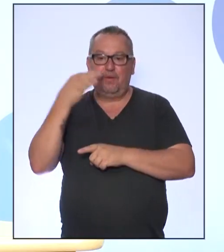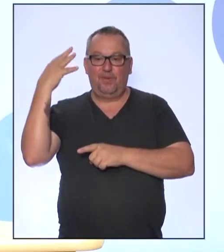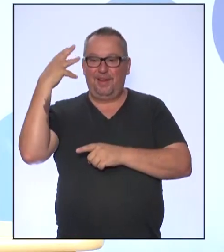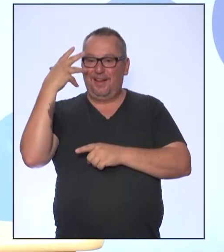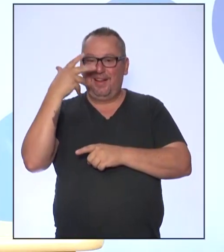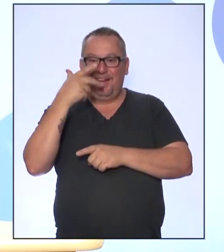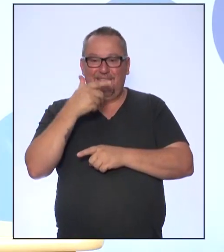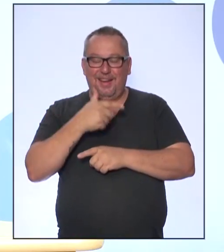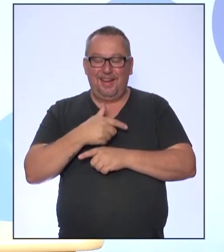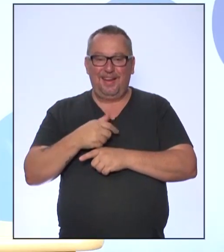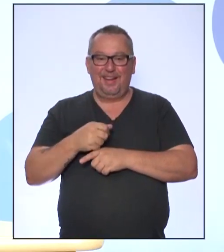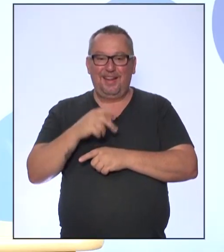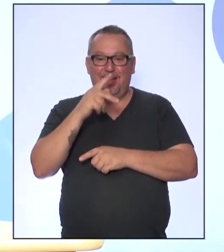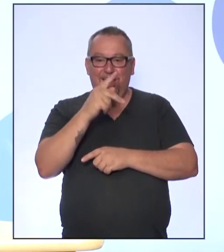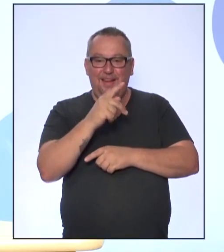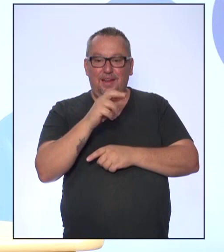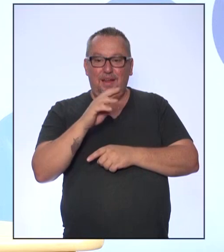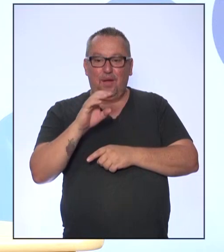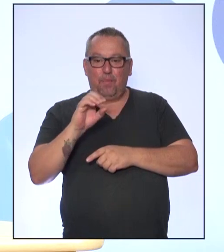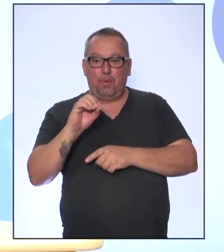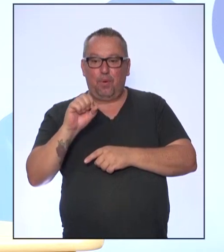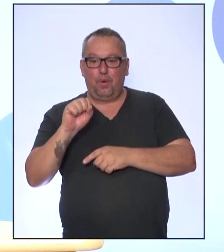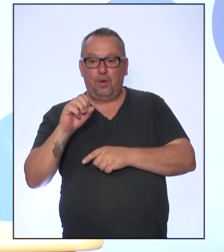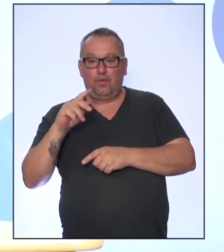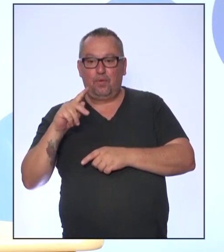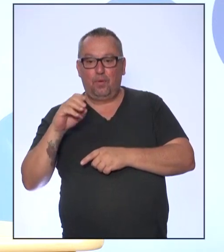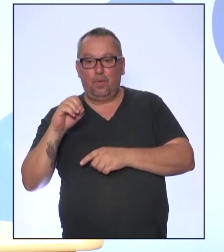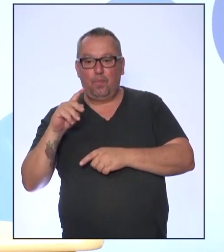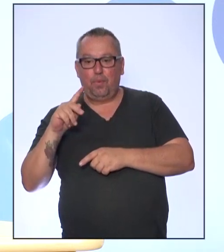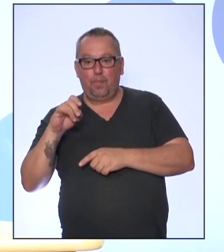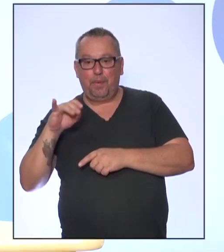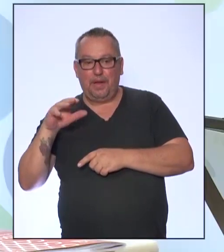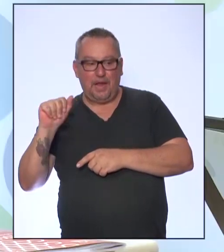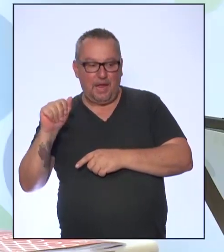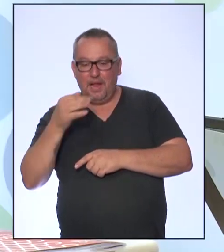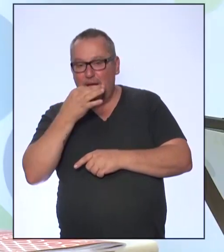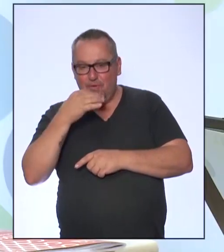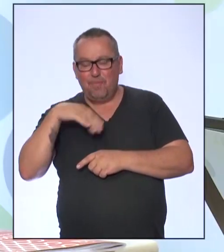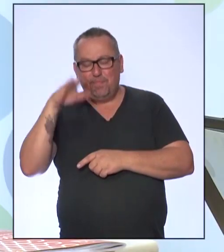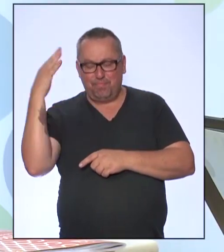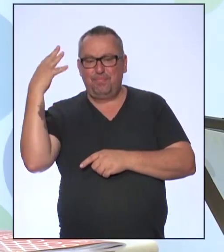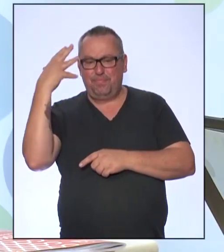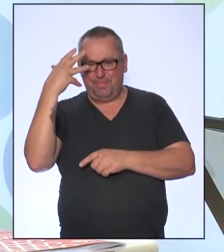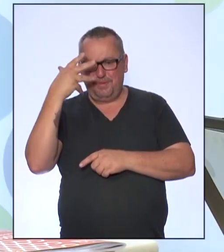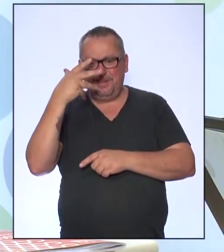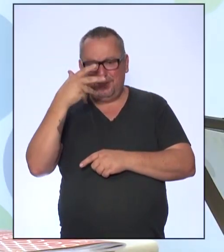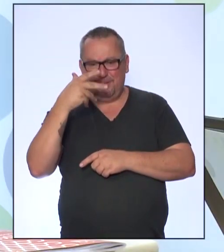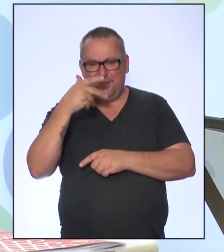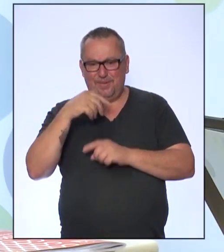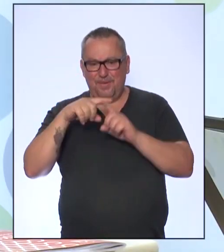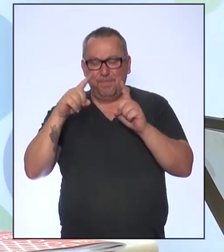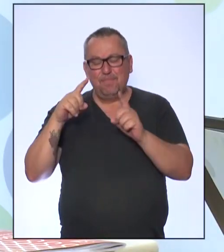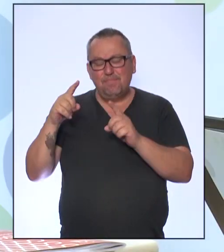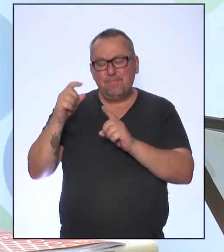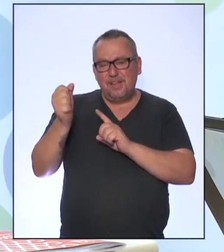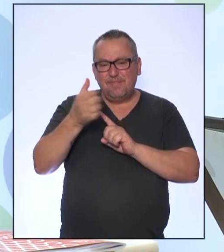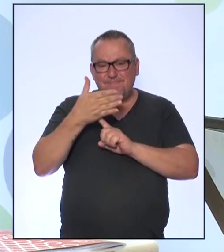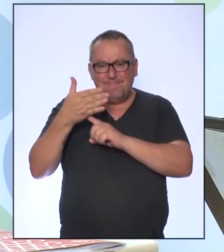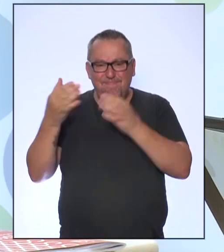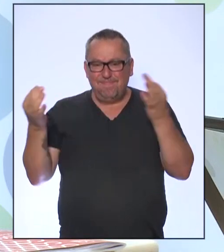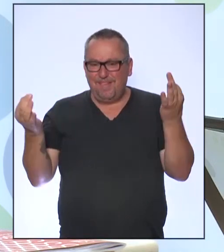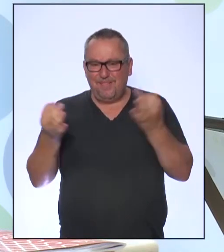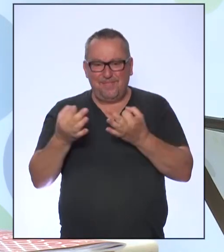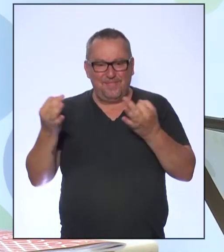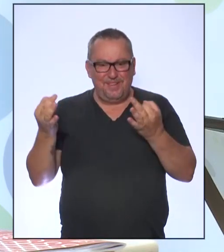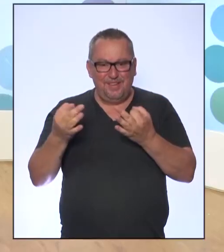falar. Prosopopeia. Eu também. Eu acho mais bonito que personificação. Também acho. Fica mais bonitinho, gente. Mais técnico, assim, né? Mais